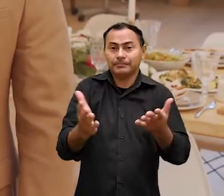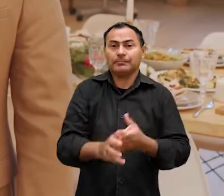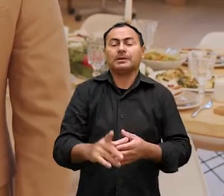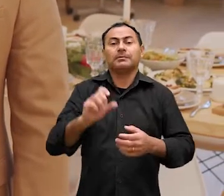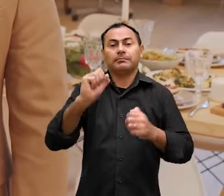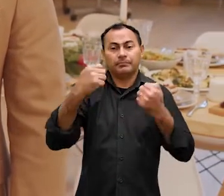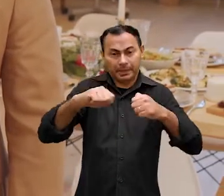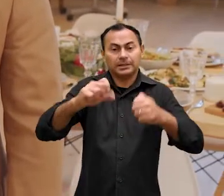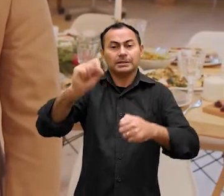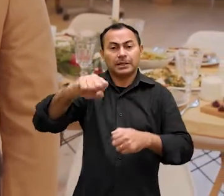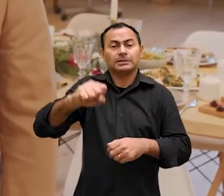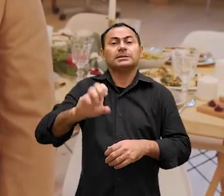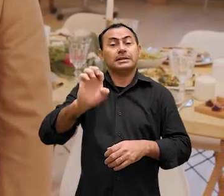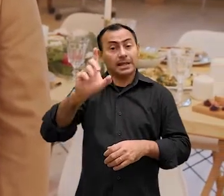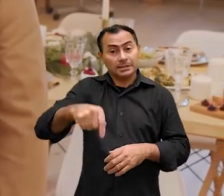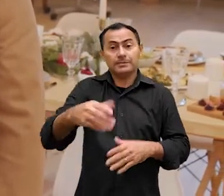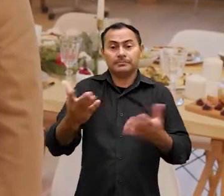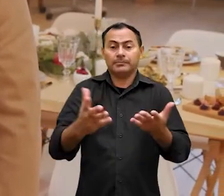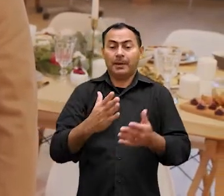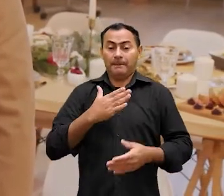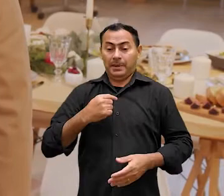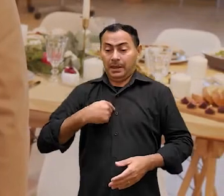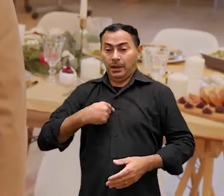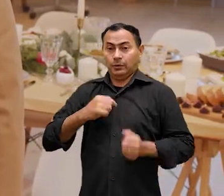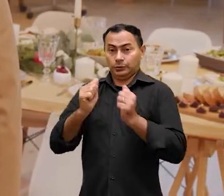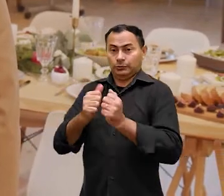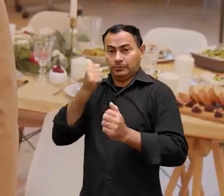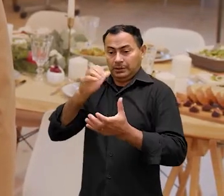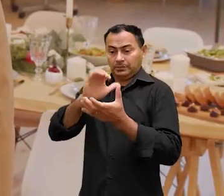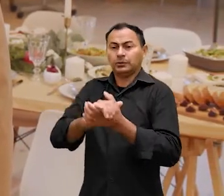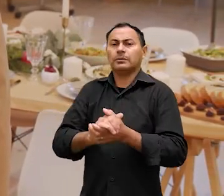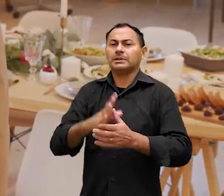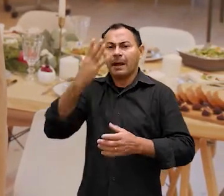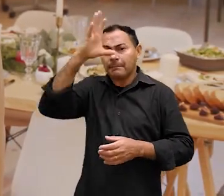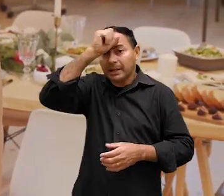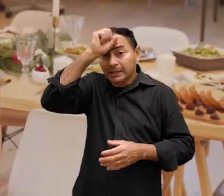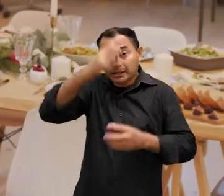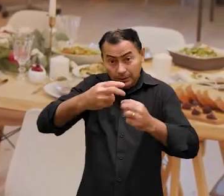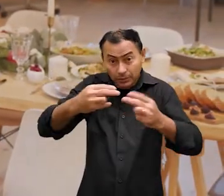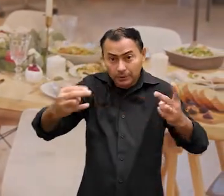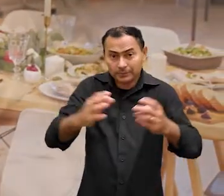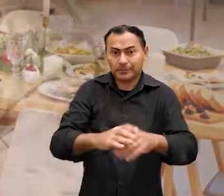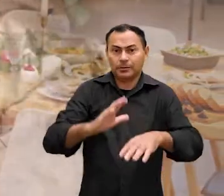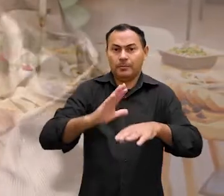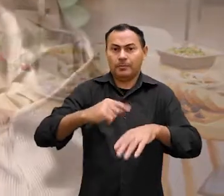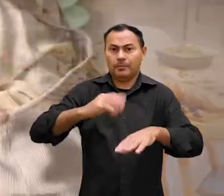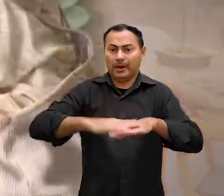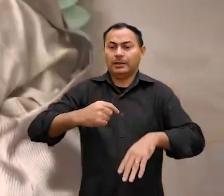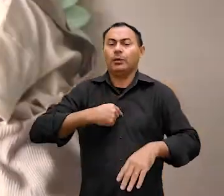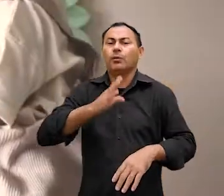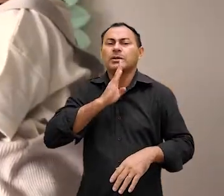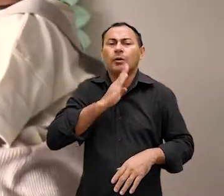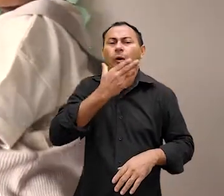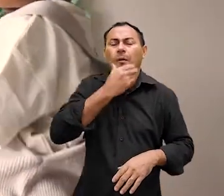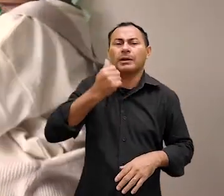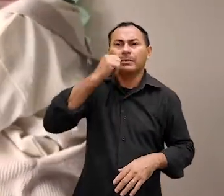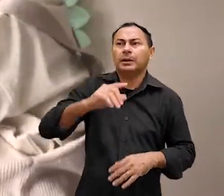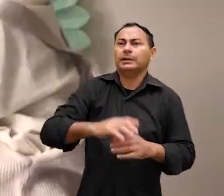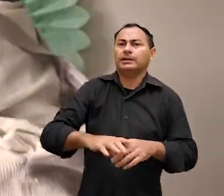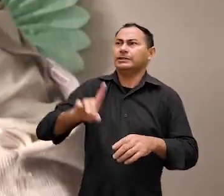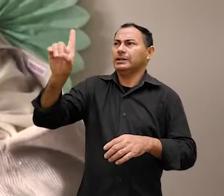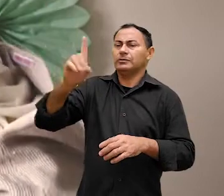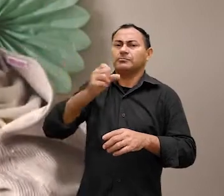Tem que ser assim, é assim. Minha esposa e eu estamos descobrindo isso. O mais que eu conheço de homens e mulheres de Deus